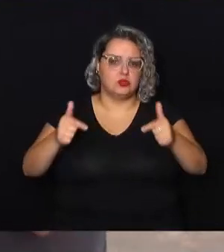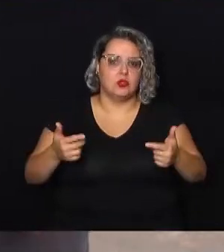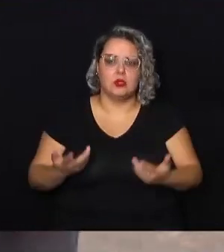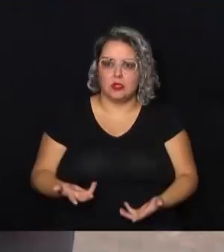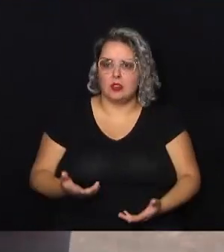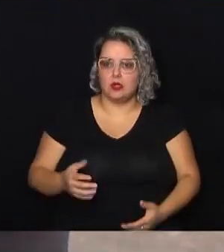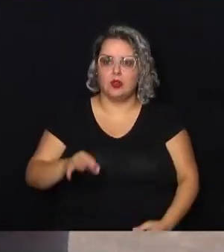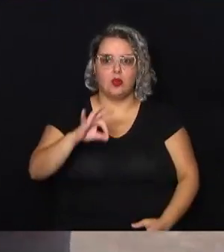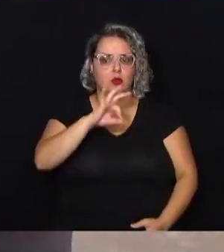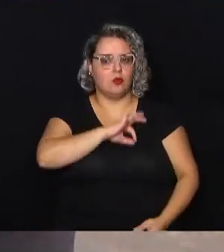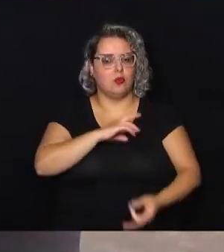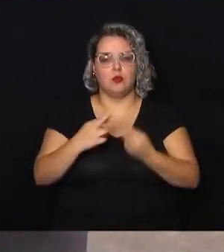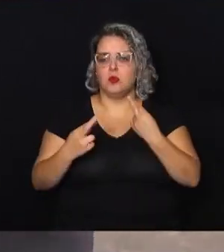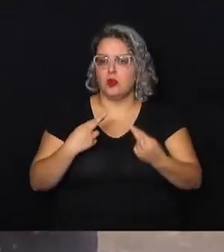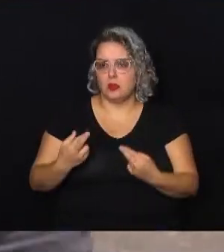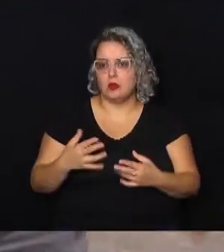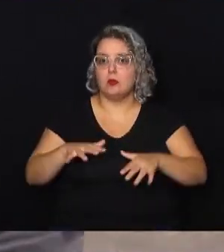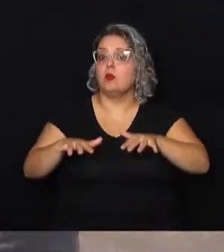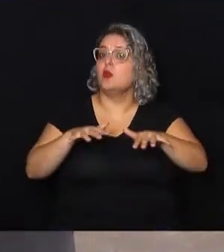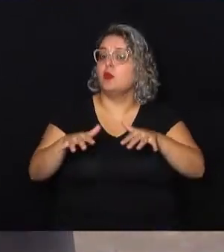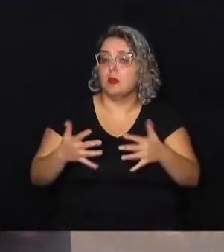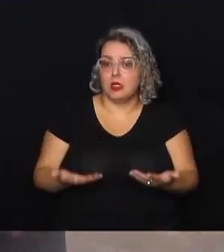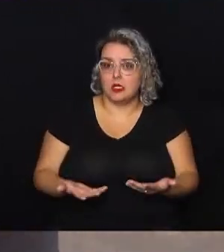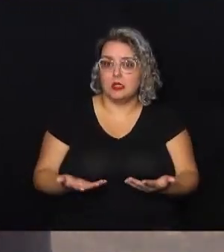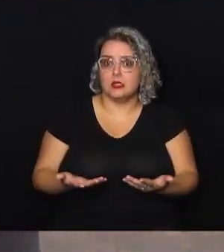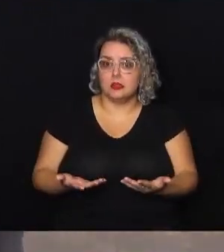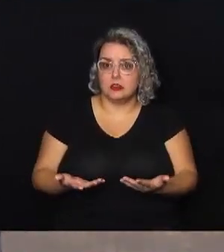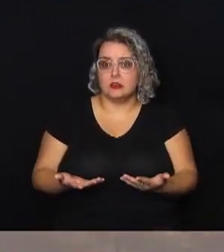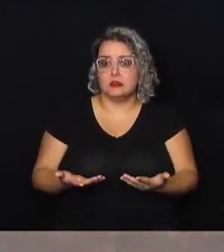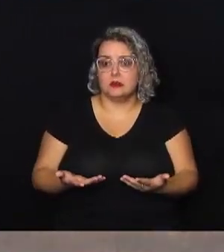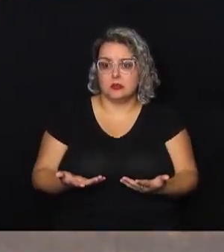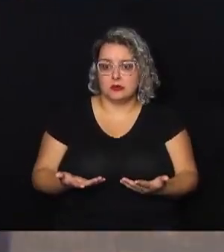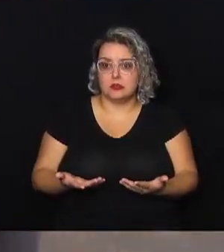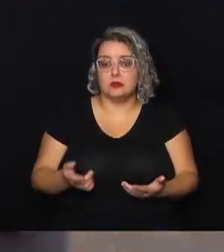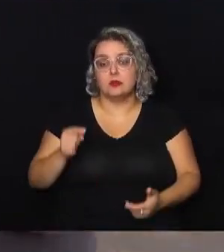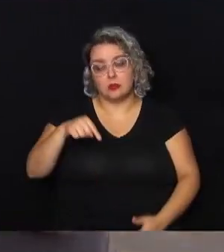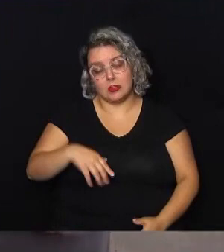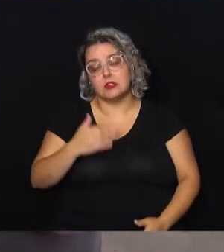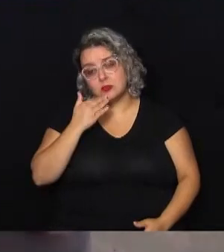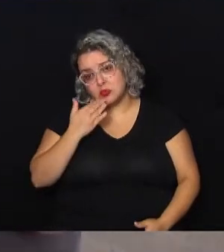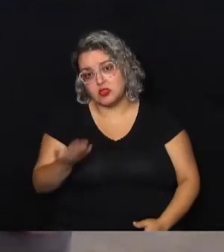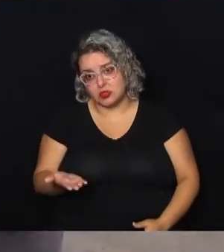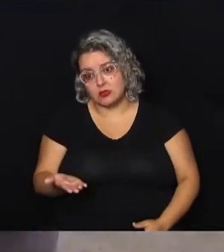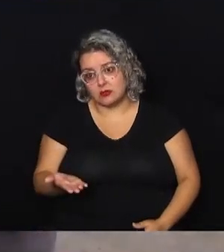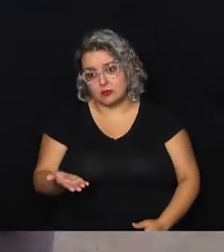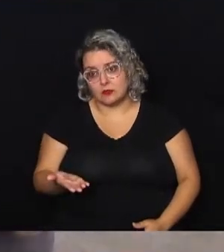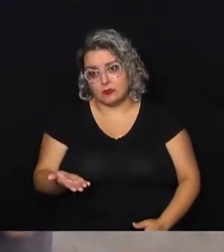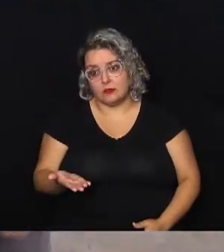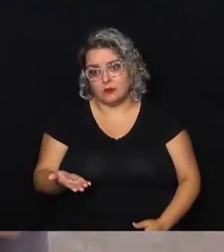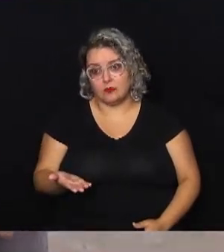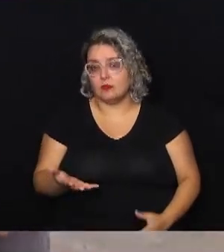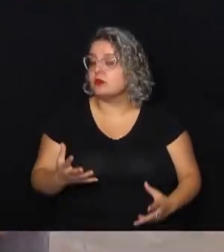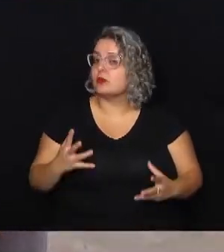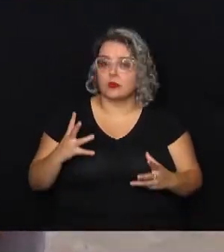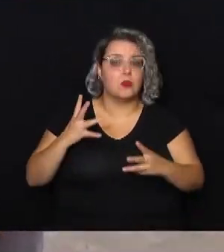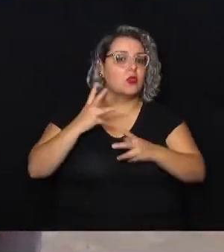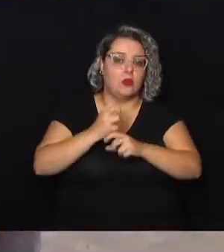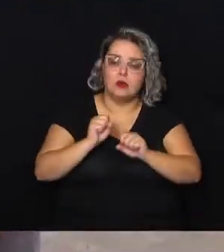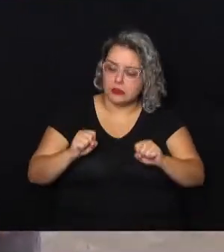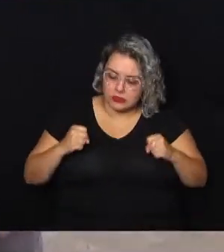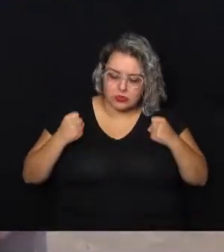policiamento rodoviário está mobilizado com essa demanda. Toda a força está